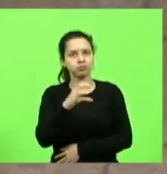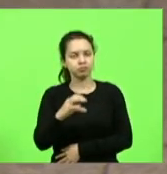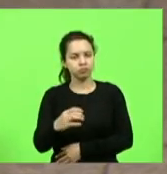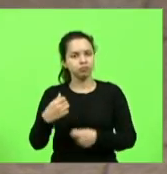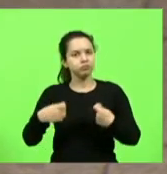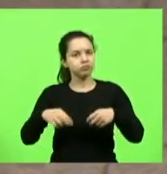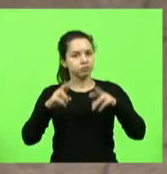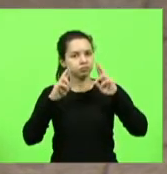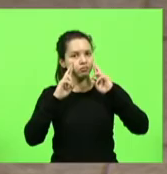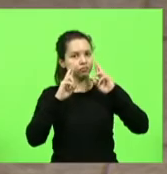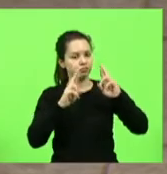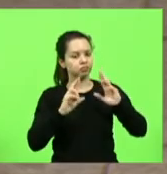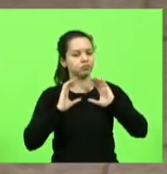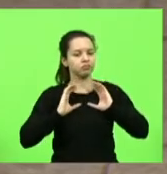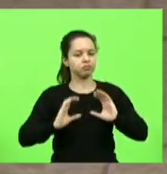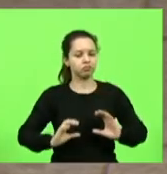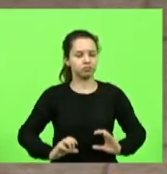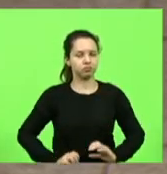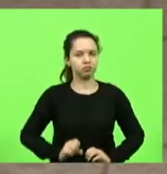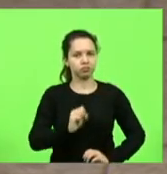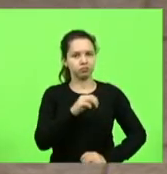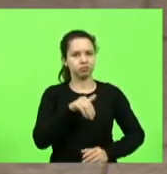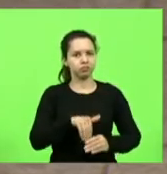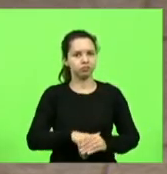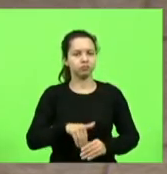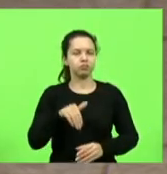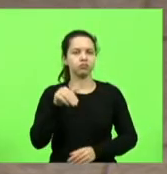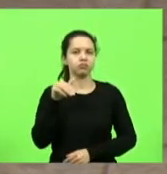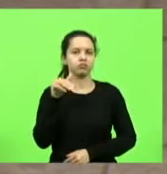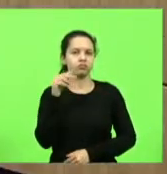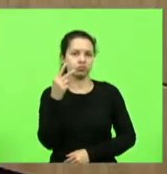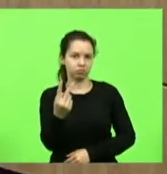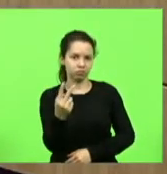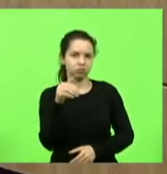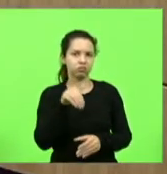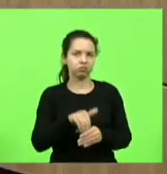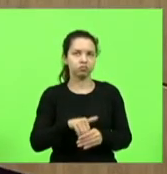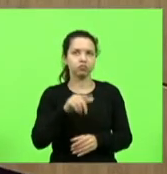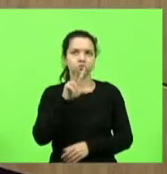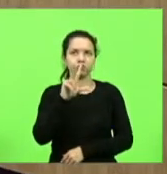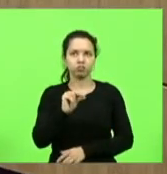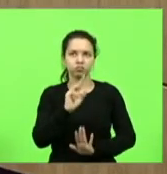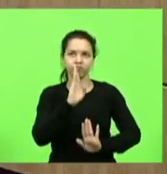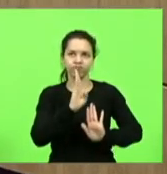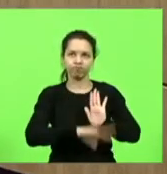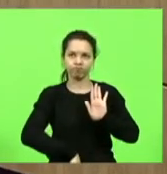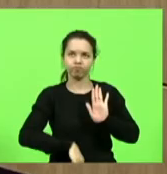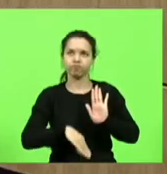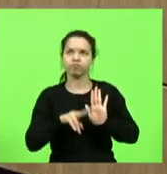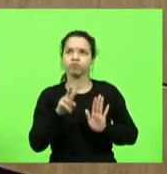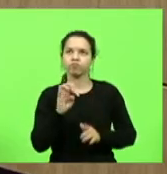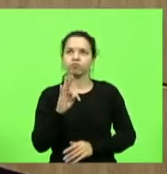catarinense. Voto 2, voto não, para derrubar o veto. Com a palavra o deputado Sargento Lima.